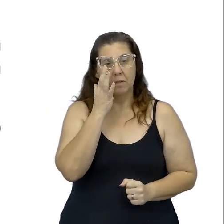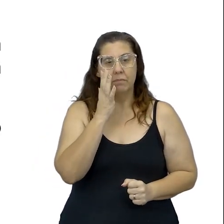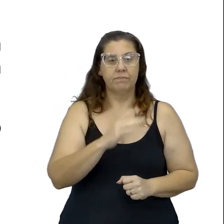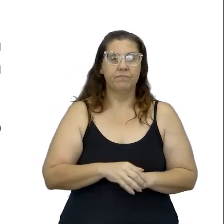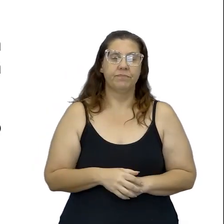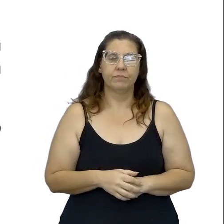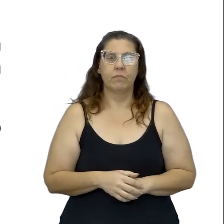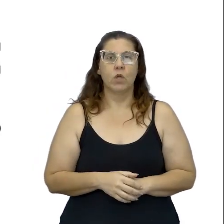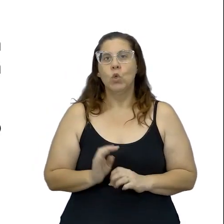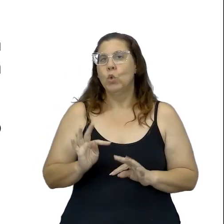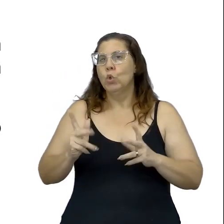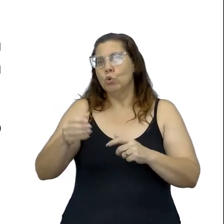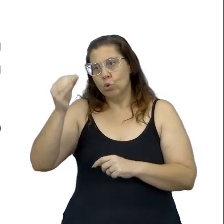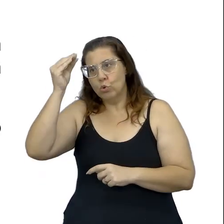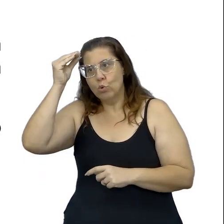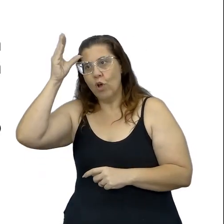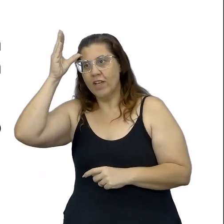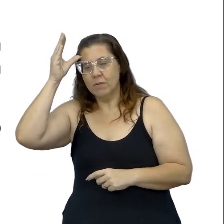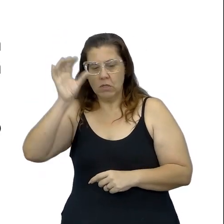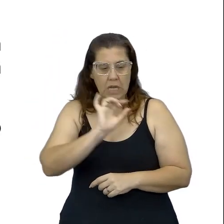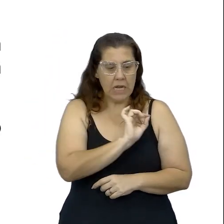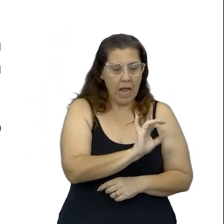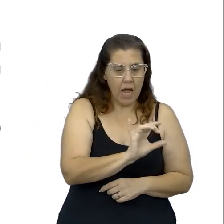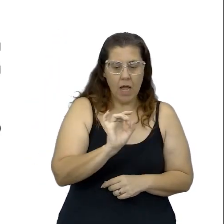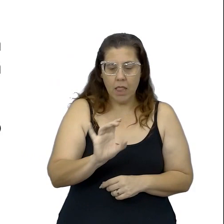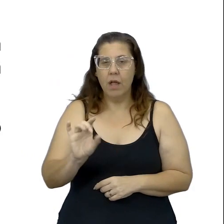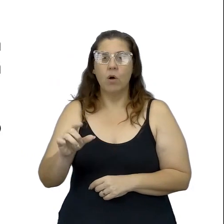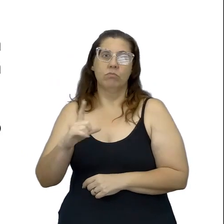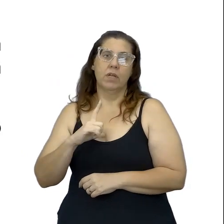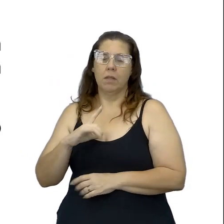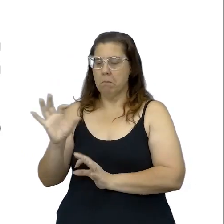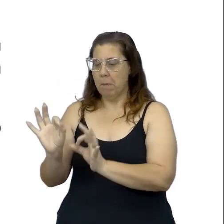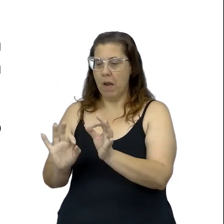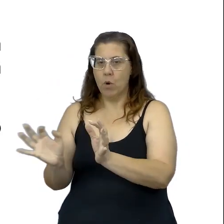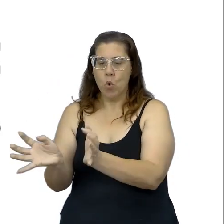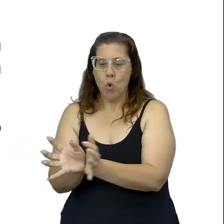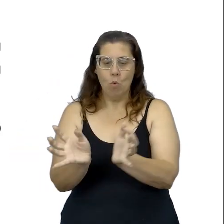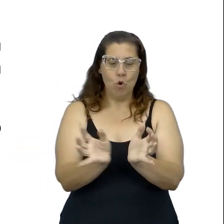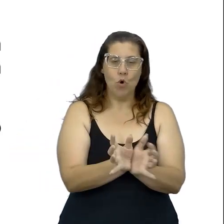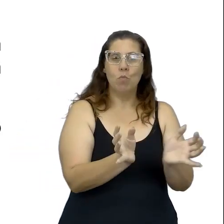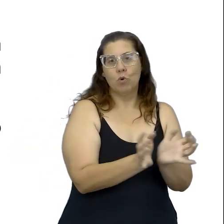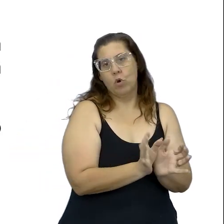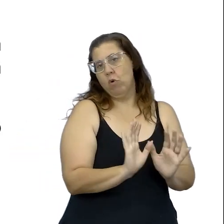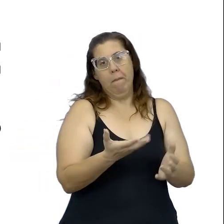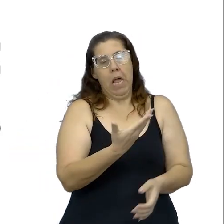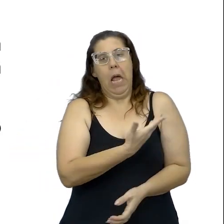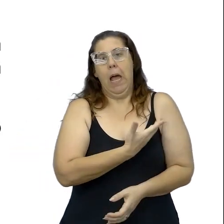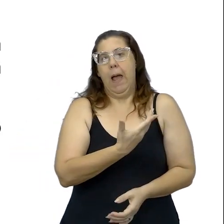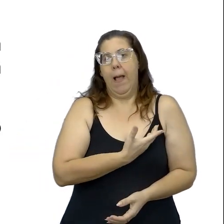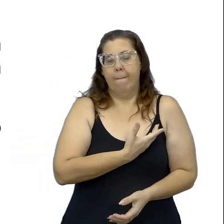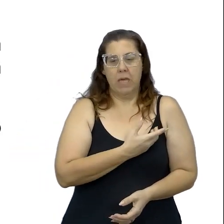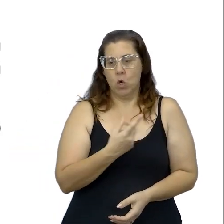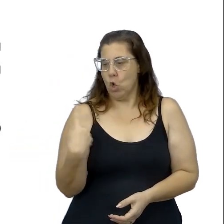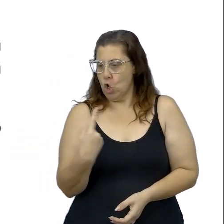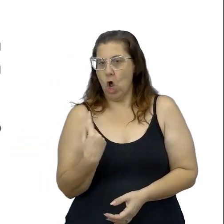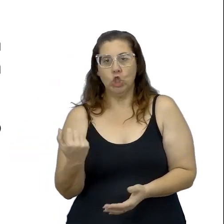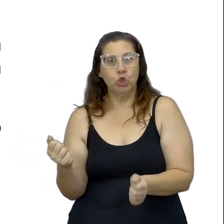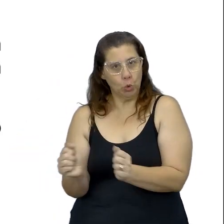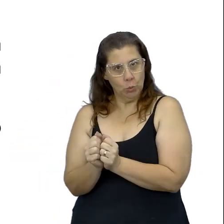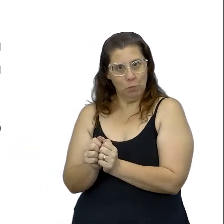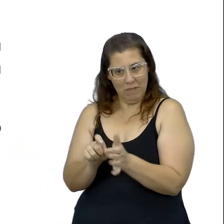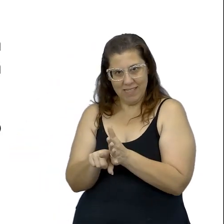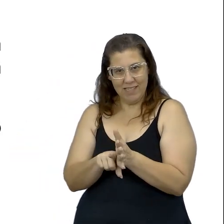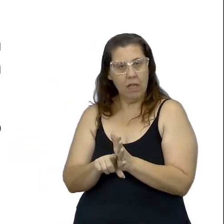heterogeneidade, né, dos conhecimentos de cada um. Então, formando grupos produtivos. Então, não é porque são colegas, nós vamos fazer junto a pesquisa.